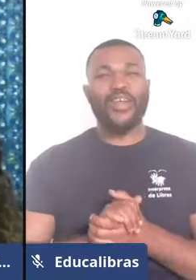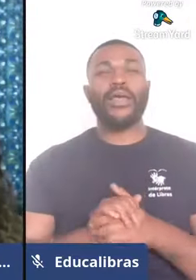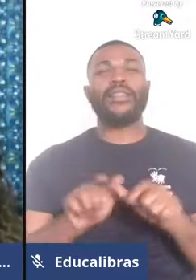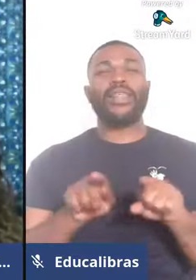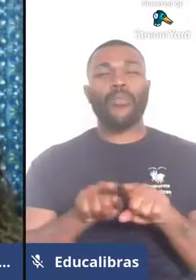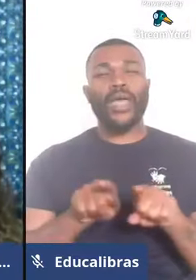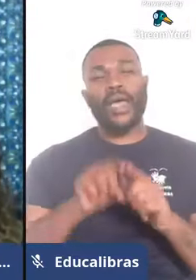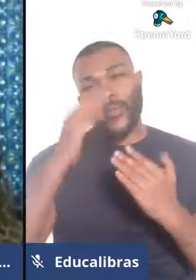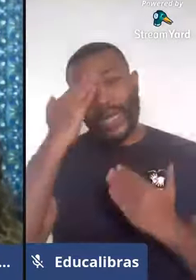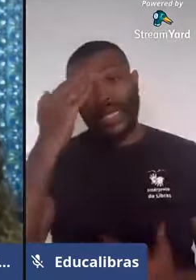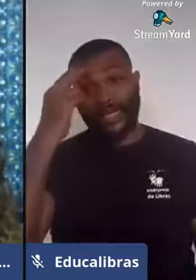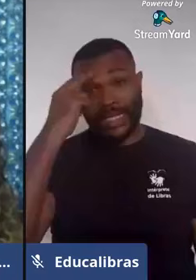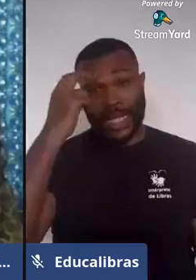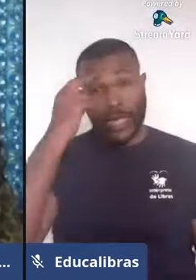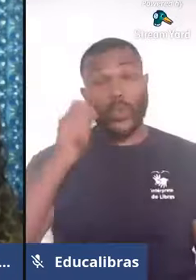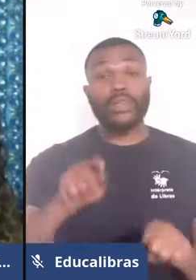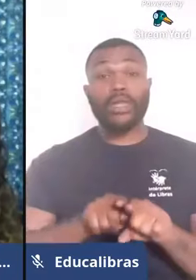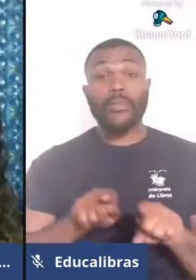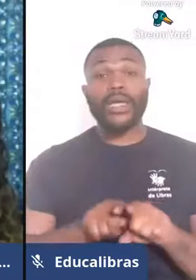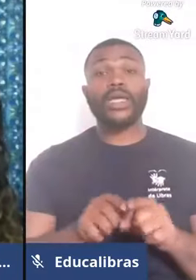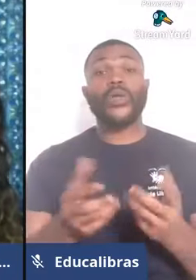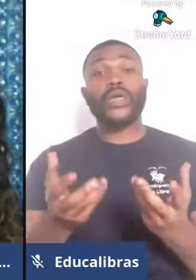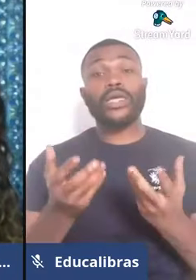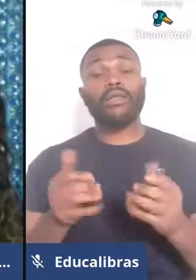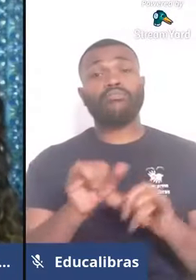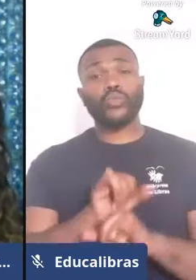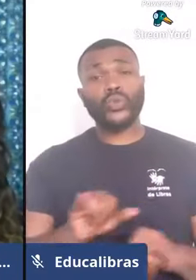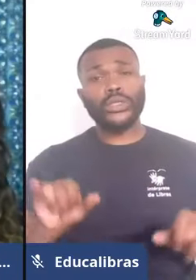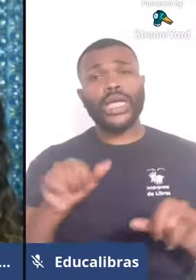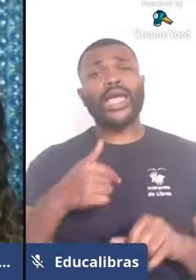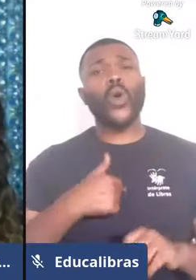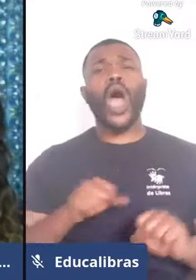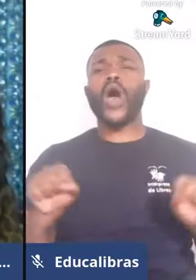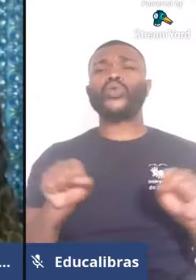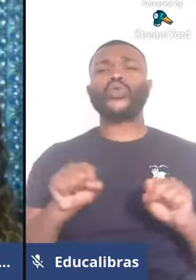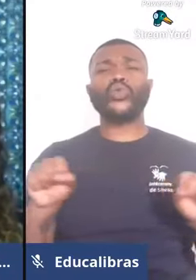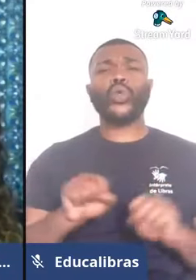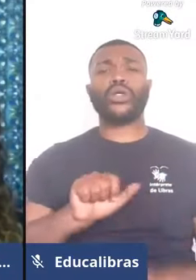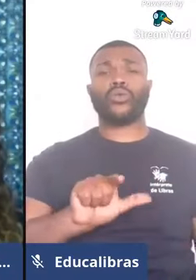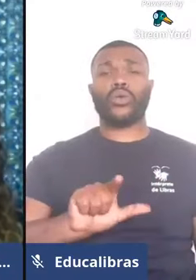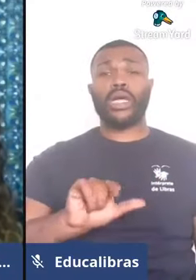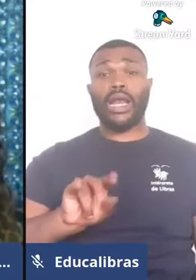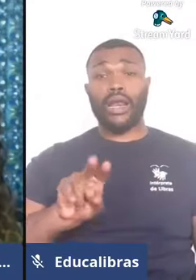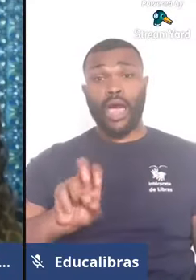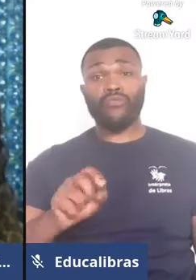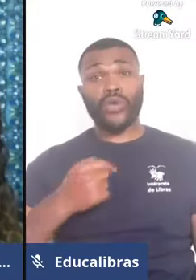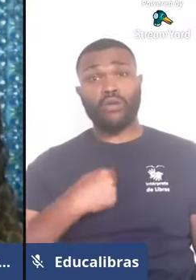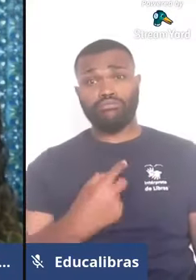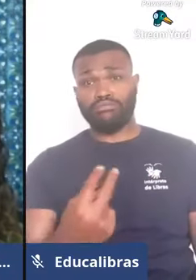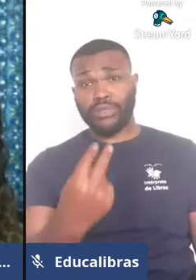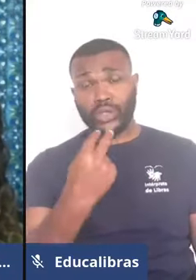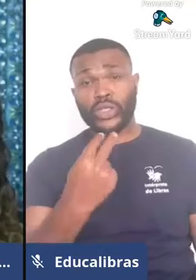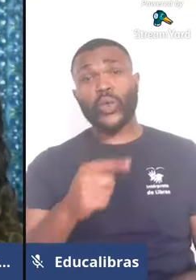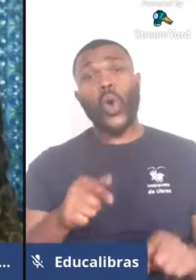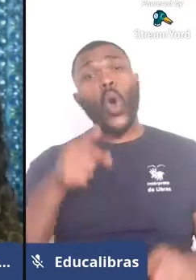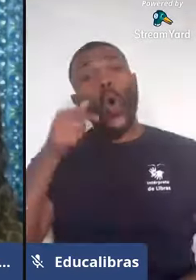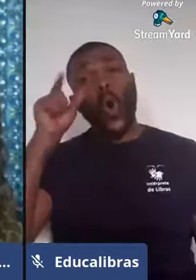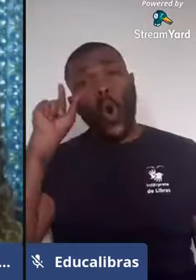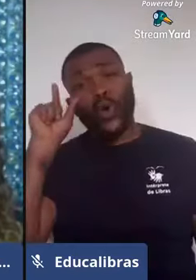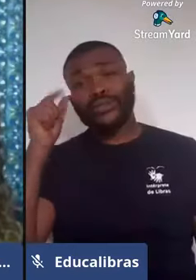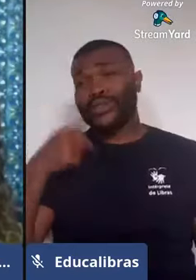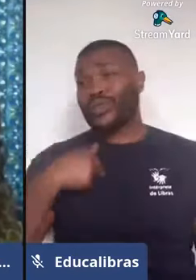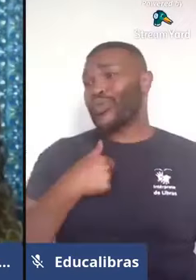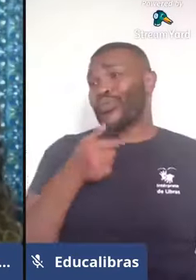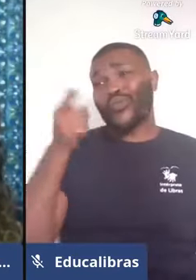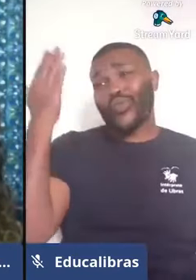Adriano. E dizer que eu tô adorando as lives, eu sempre que eu posso eu tenho assistido. Eu perdi ontem a com o Eric, do Japan